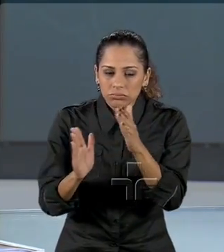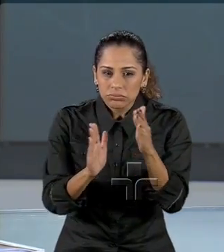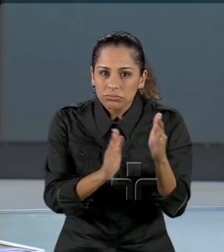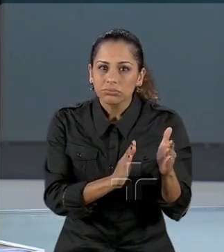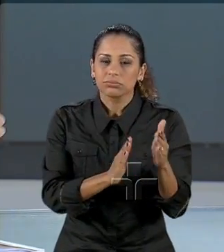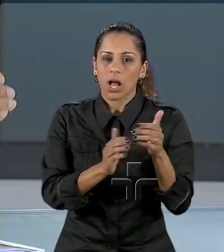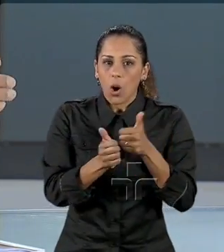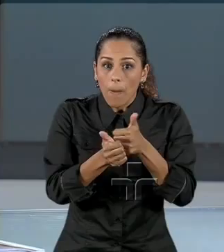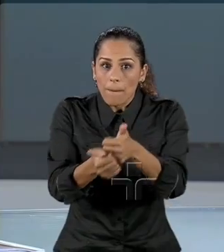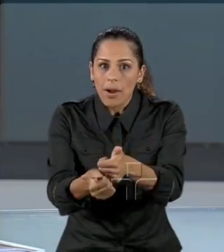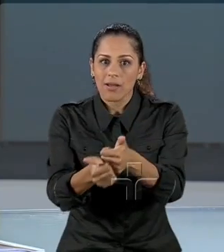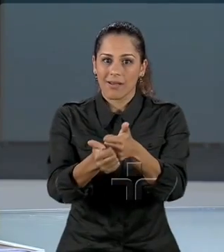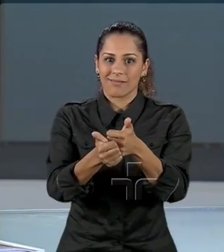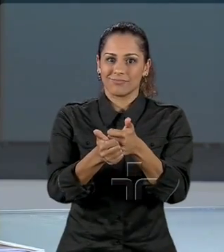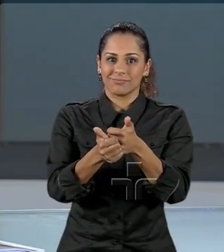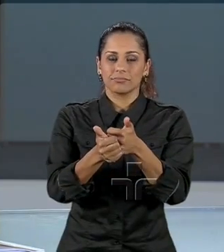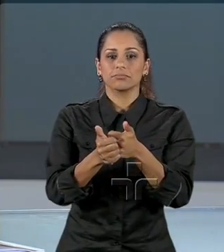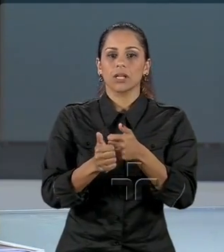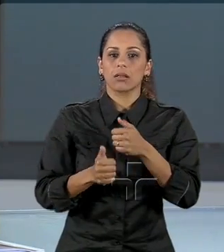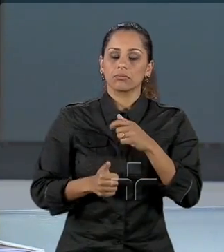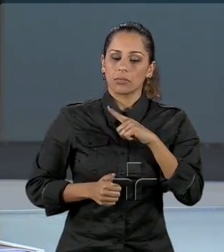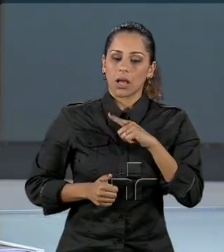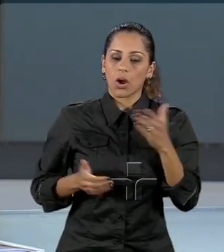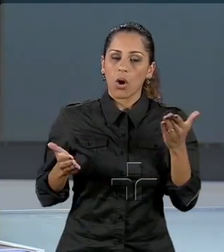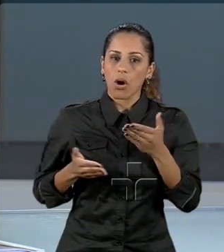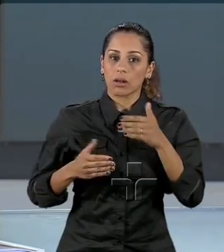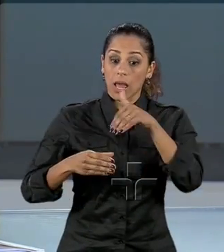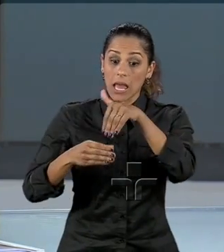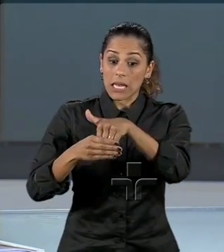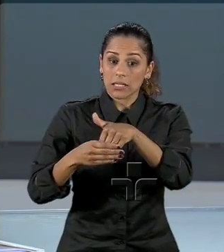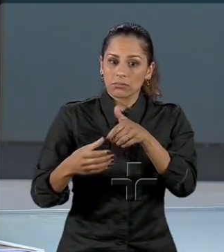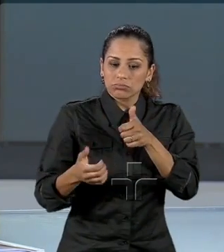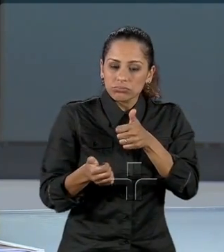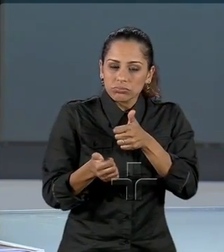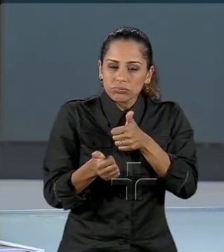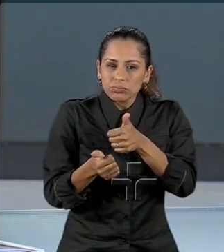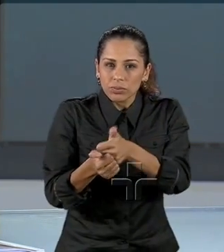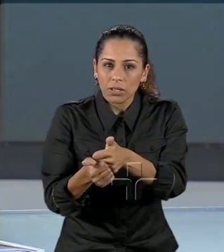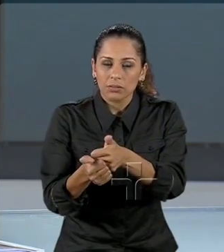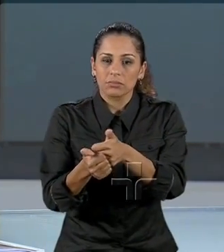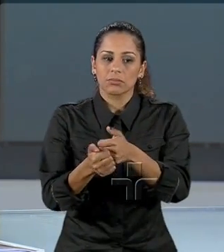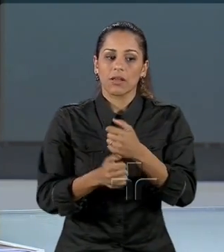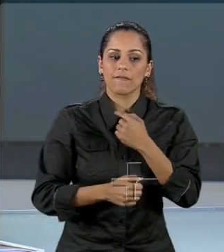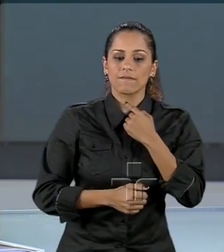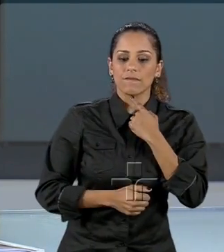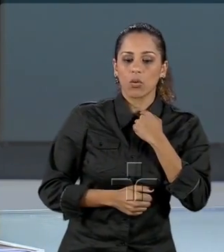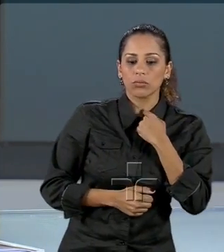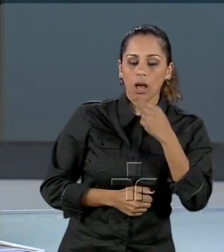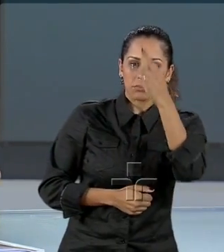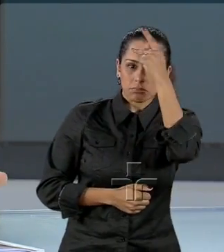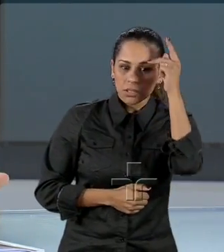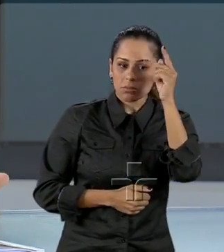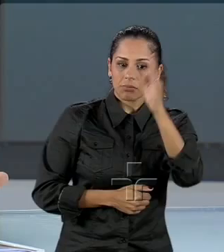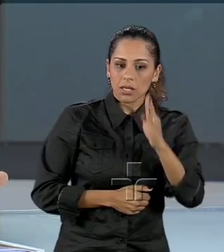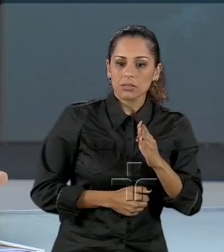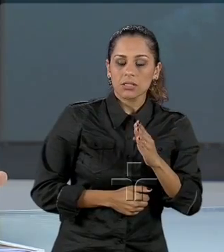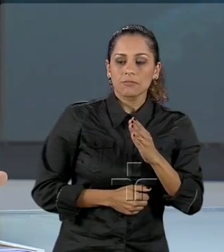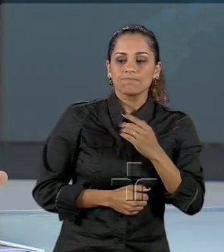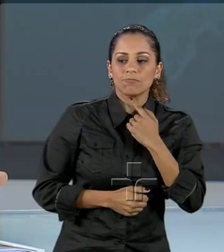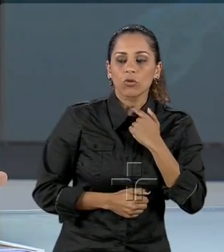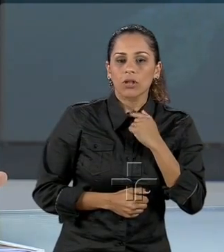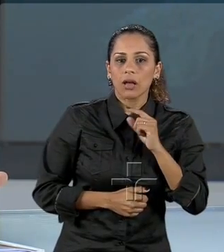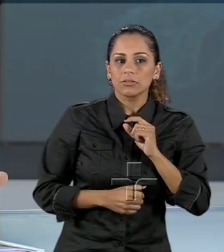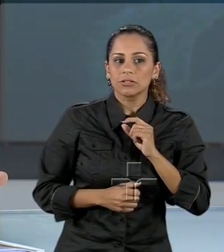medida que a eleição se aproxima, a vontade, a decisão do eleitor de participar aumenta. É como Copa do